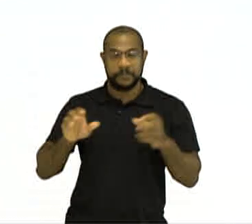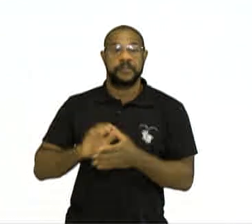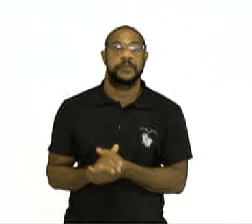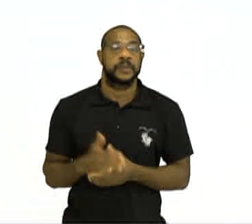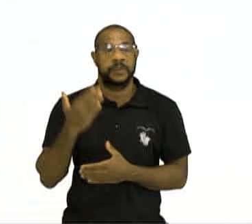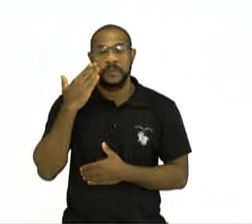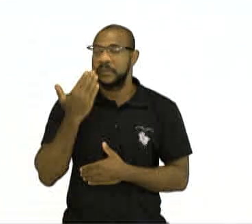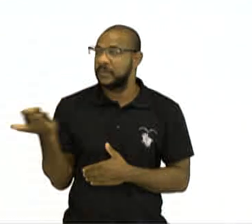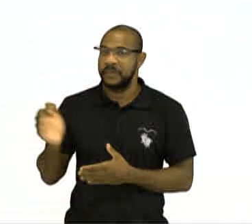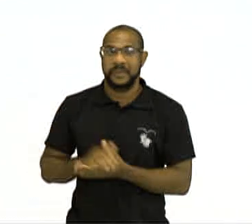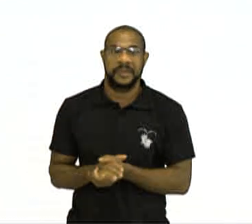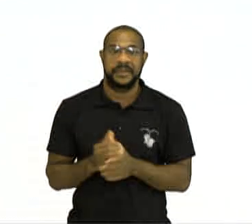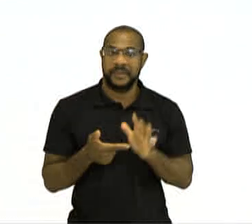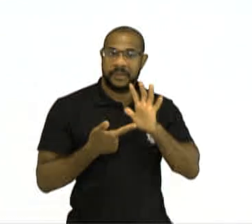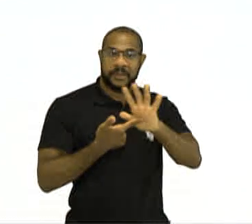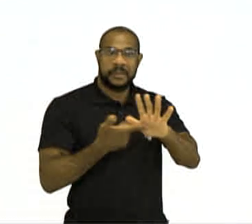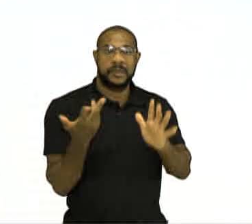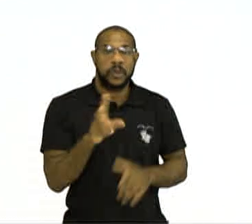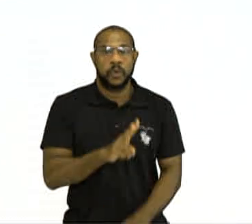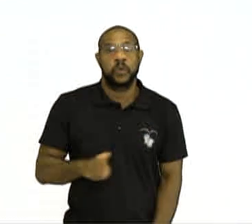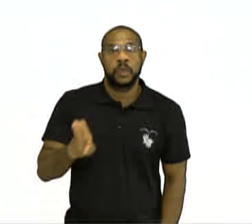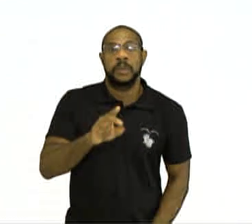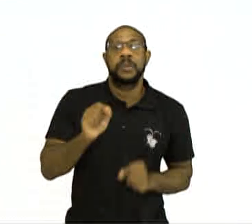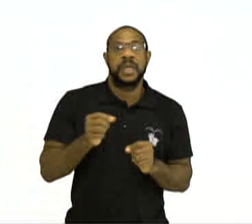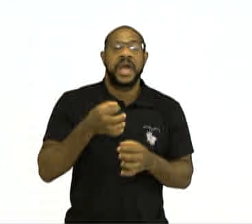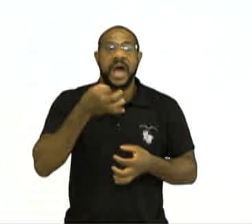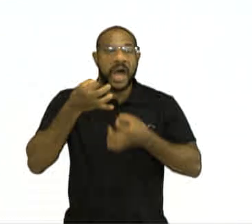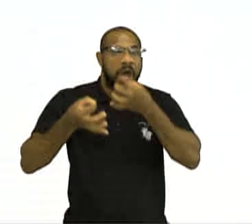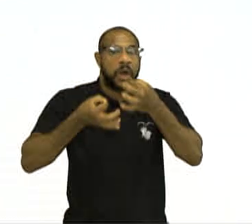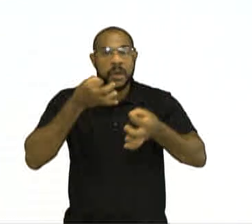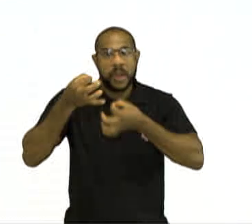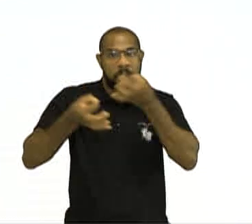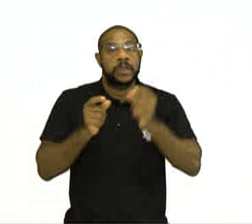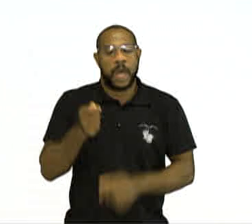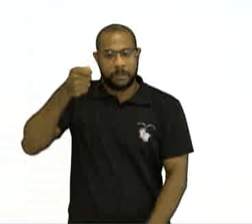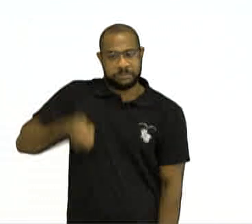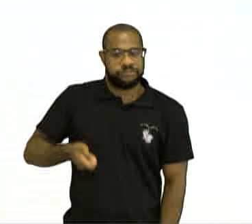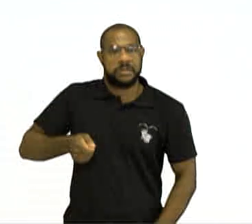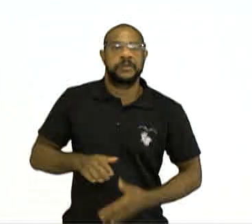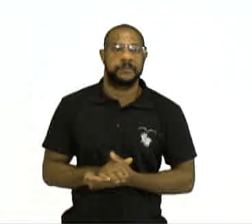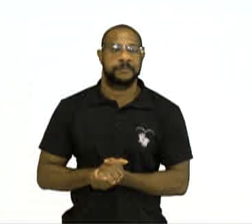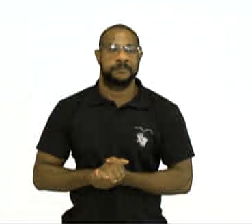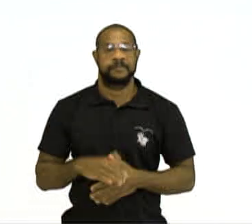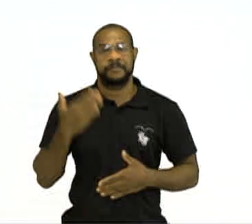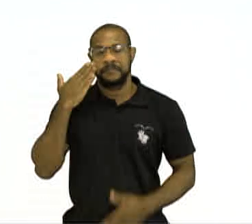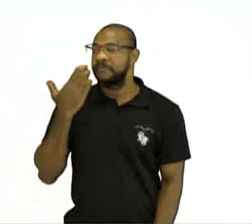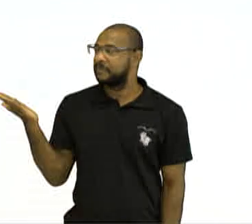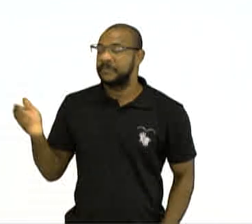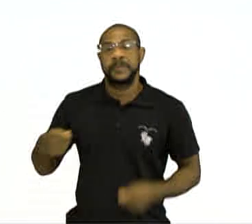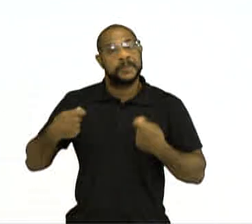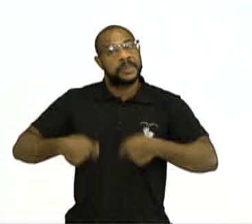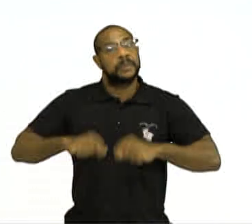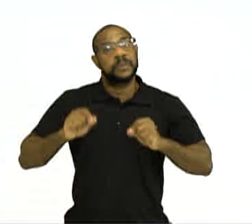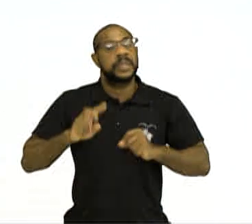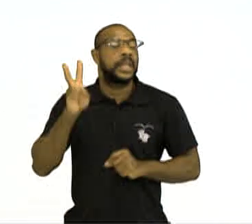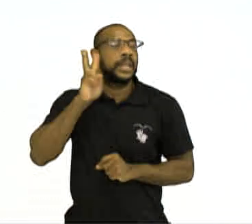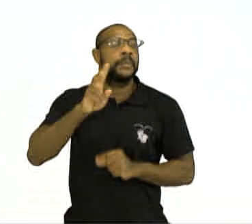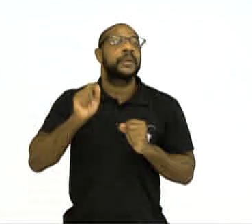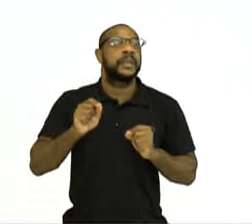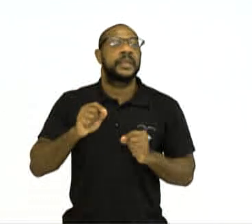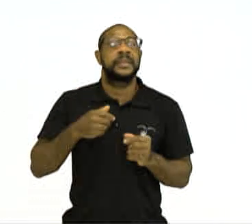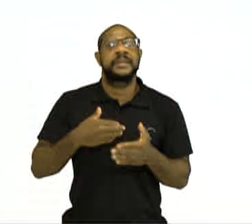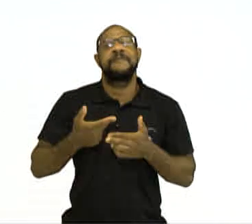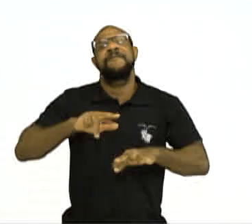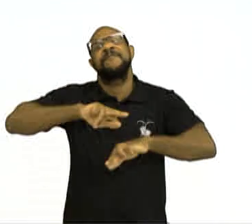que ao citar Nelson Mandela, usamos um argumento de autoridade. Então, é preciso se lembrar que existem vários tipos